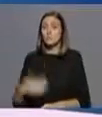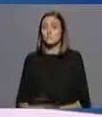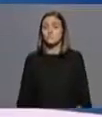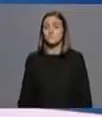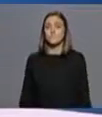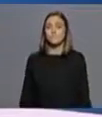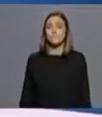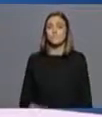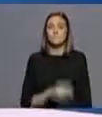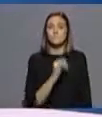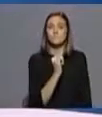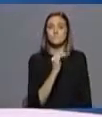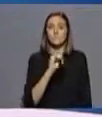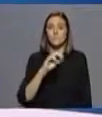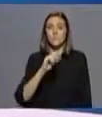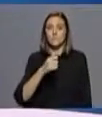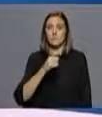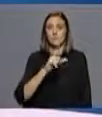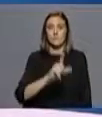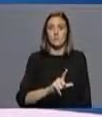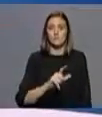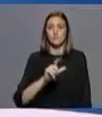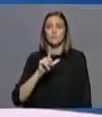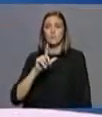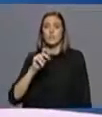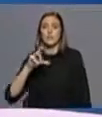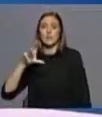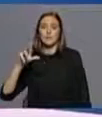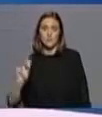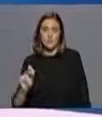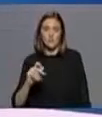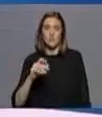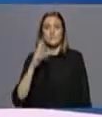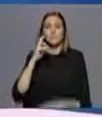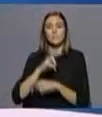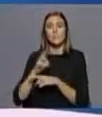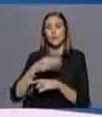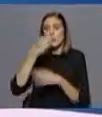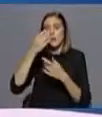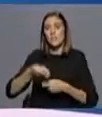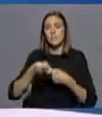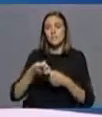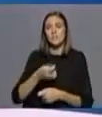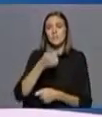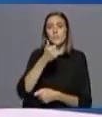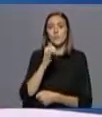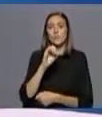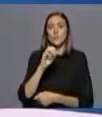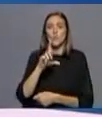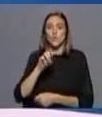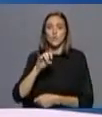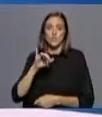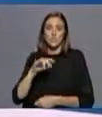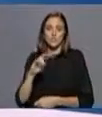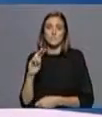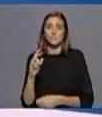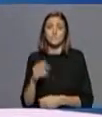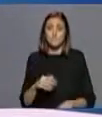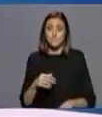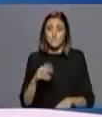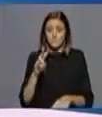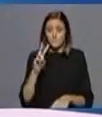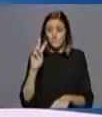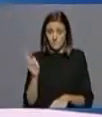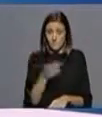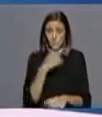Isabel Rodrigues e Lara Martinho visitaram hoje uma quinta biológica na Ilha Terceira. As candidatas do PS pelos Açores elogiaram a cooperação